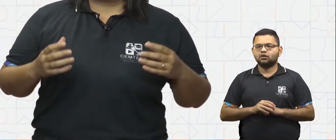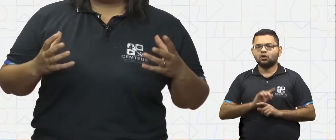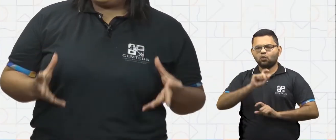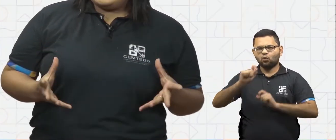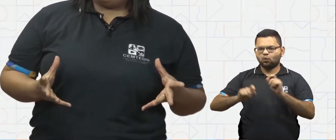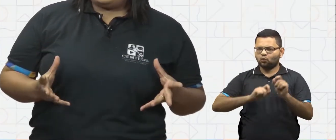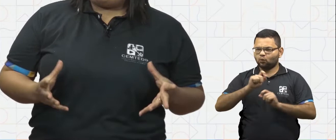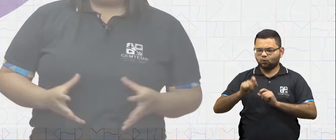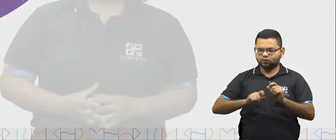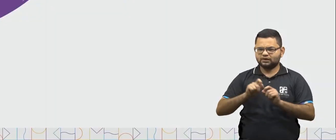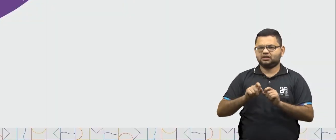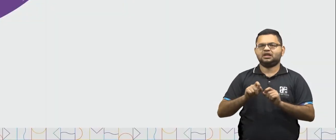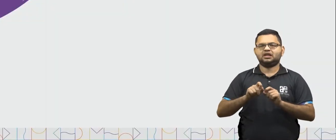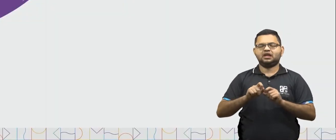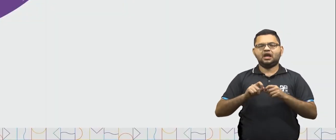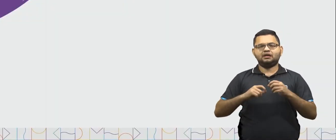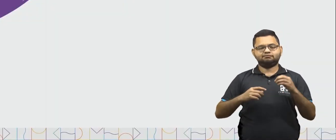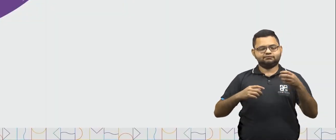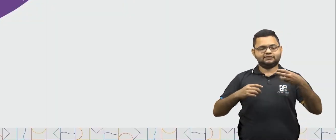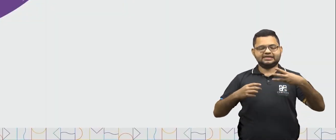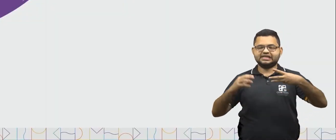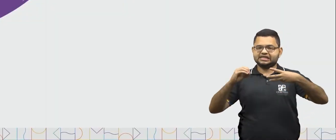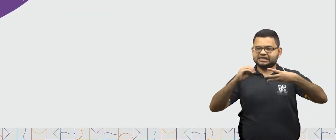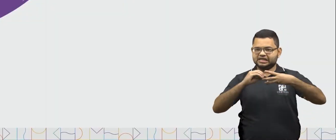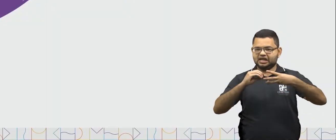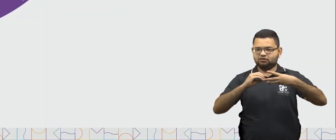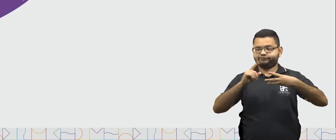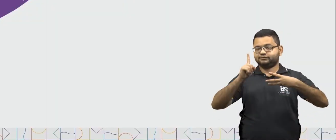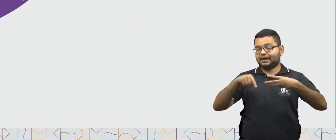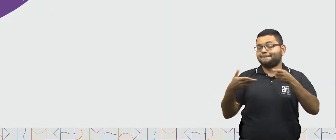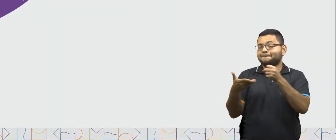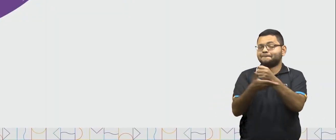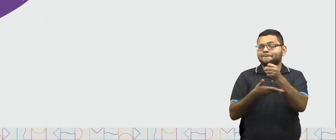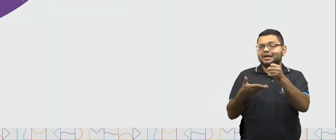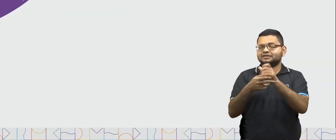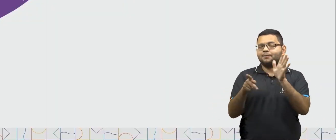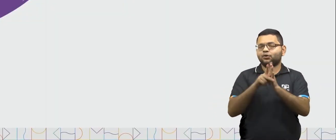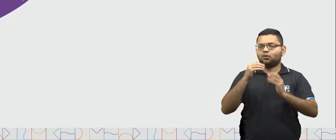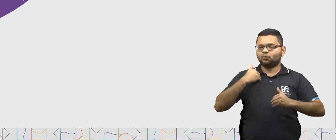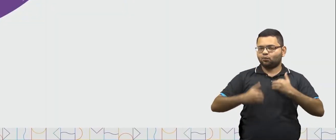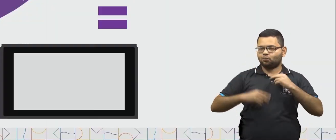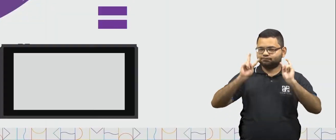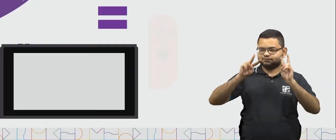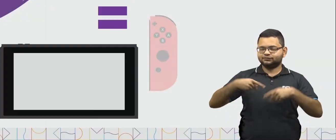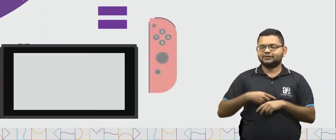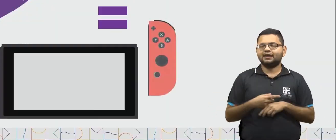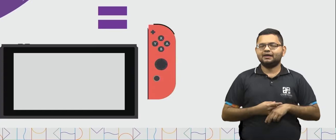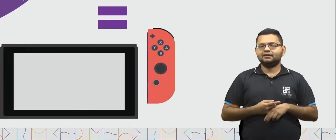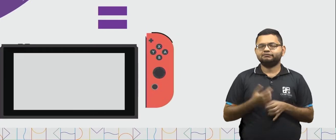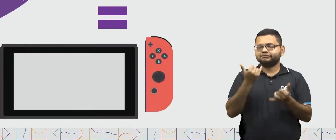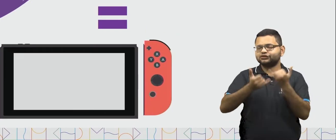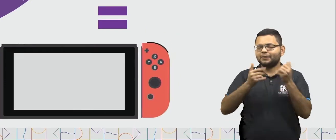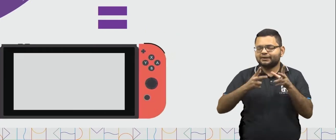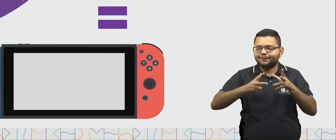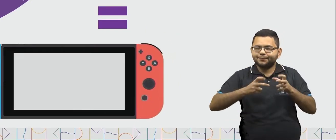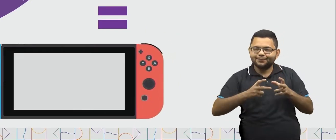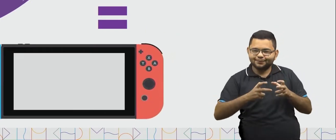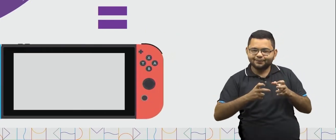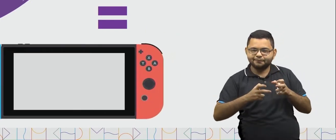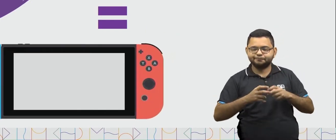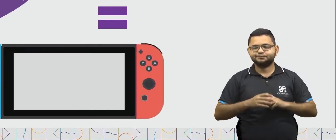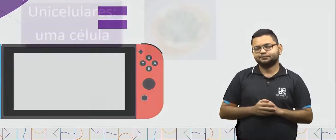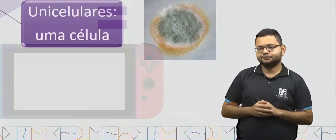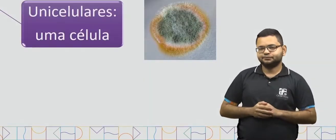é célula? Célula é a unidade básica dos seres vivos, como se fossem os controles necessários para